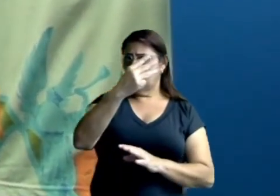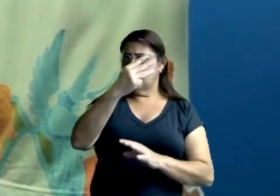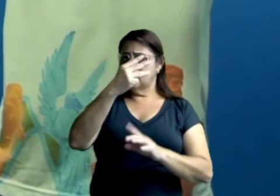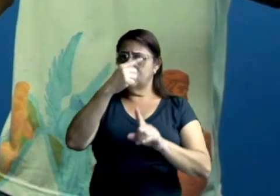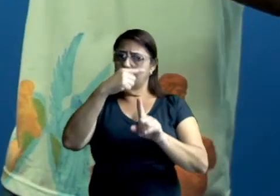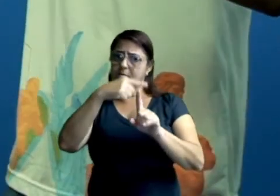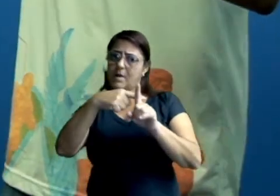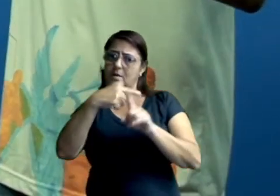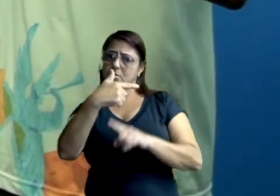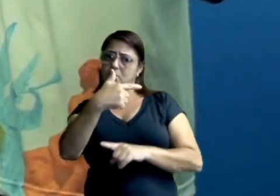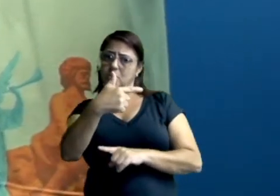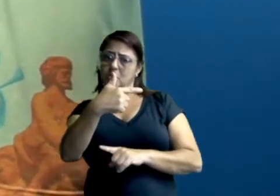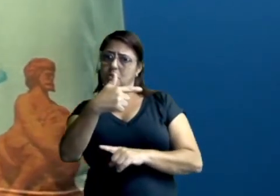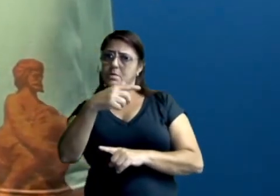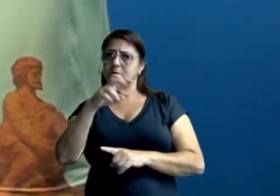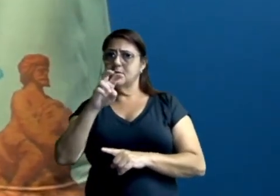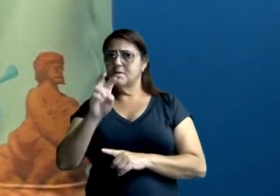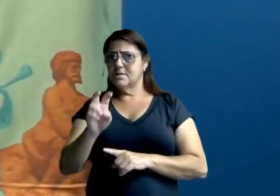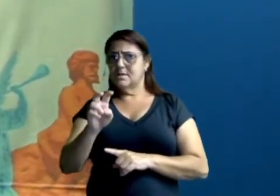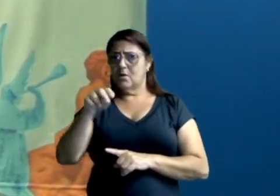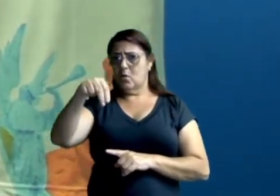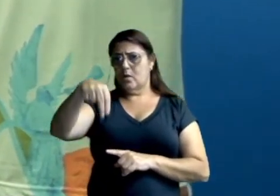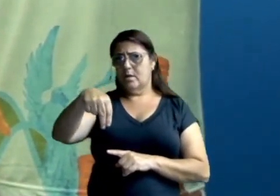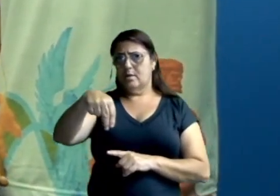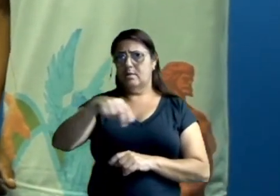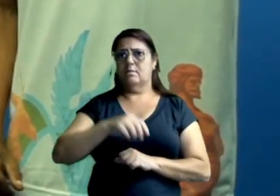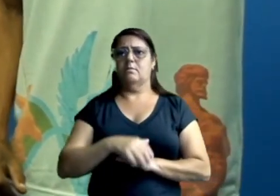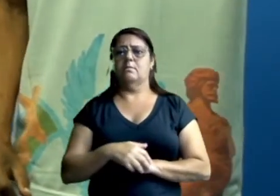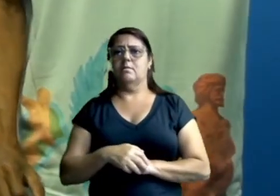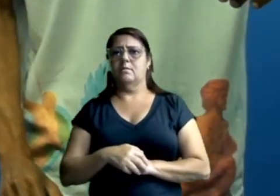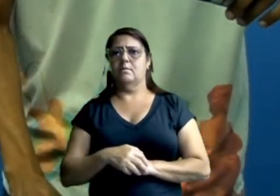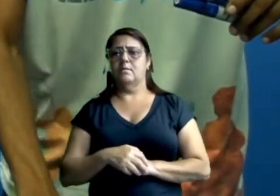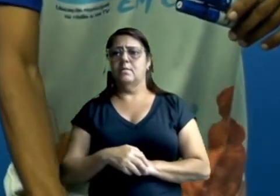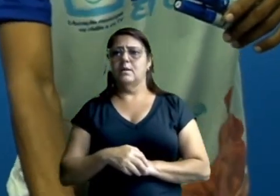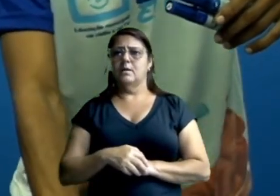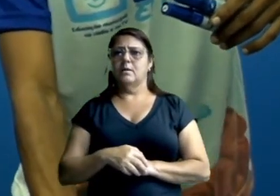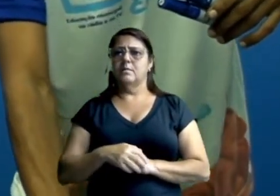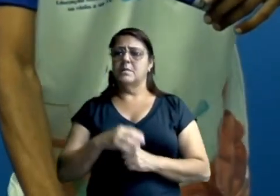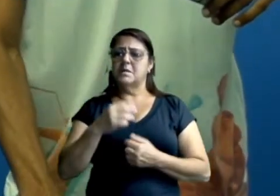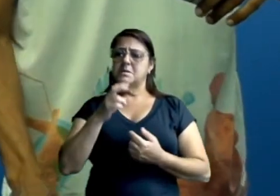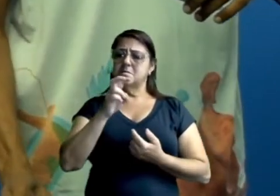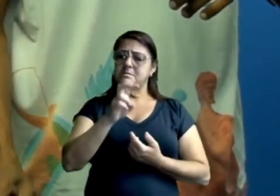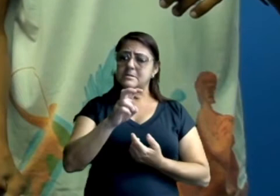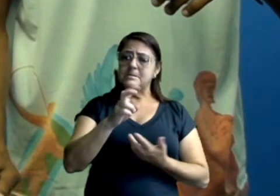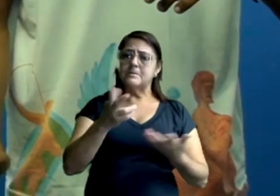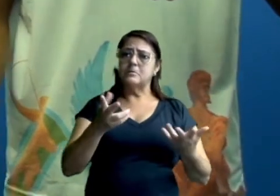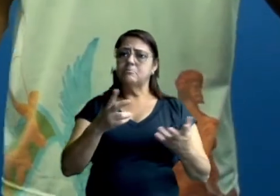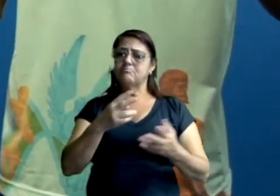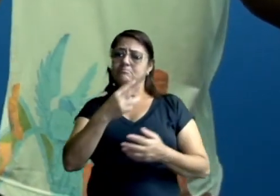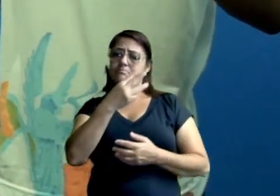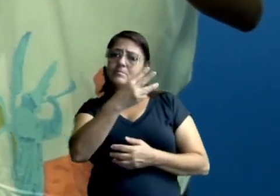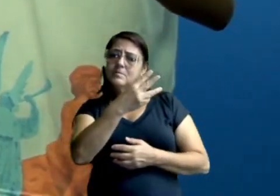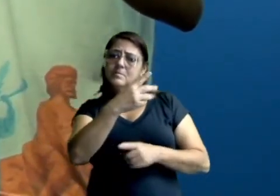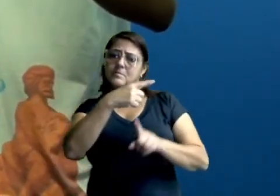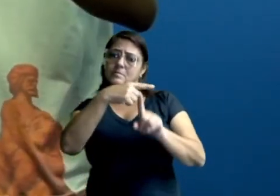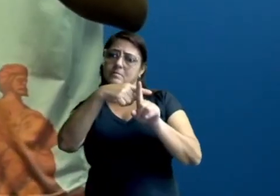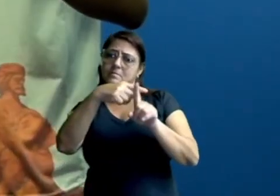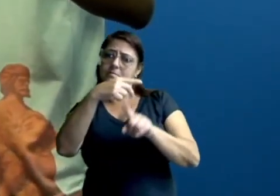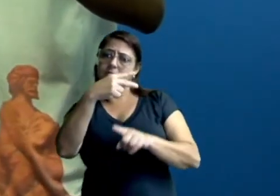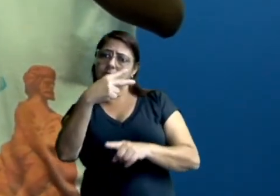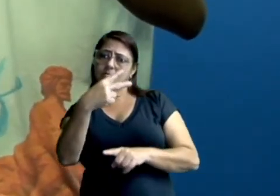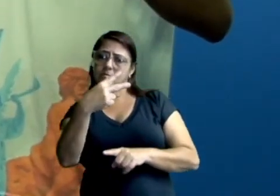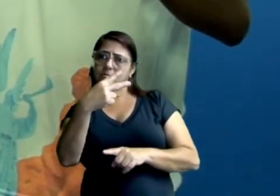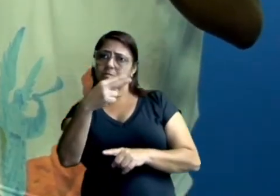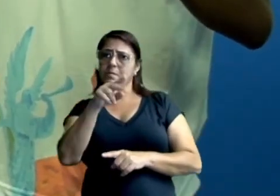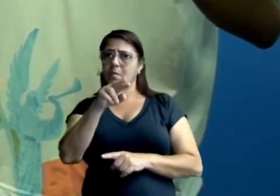vou somar quanto aí, professor? Eu vou somar 3 mais 2. Gente, quanto é 3 mais 2? Lógico, né? Dá